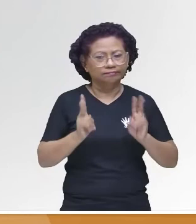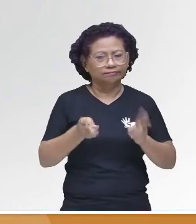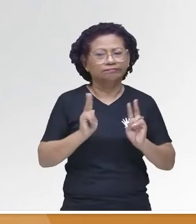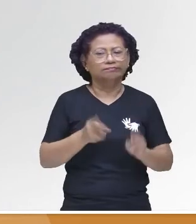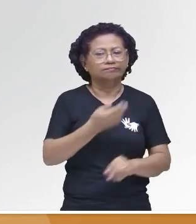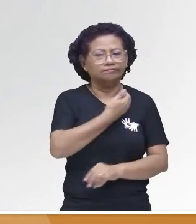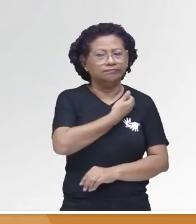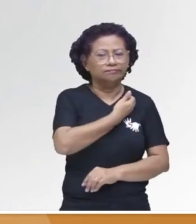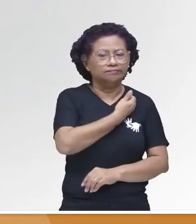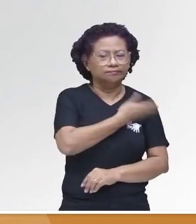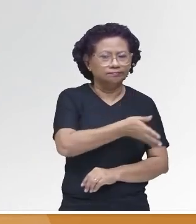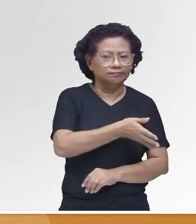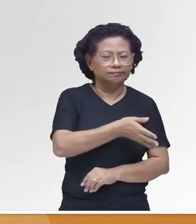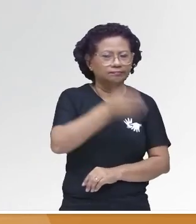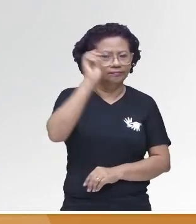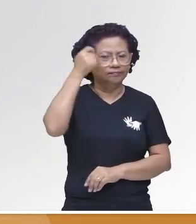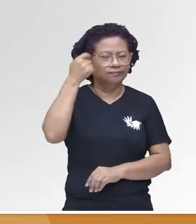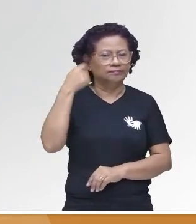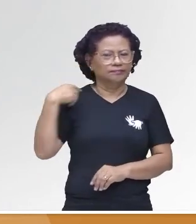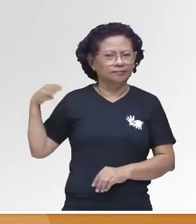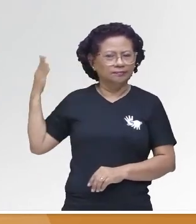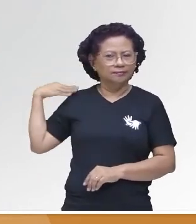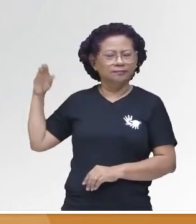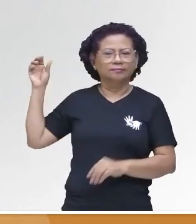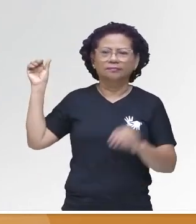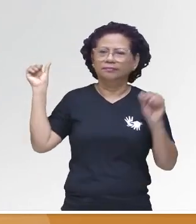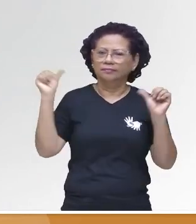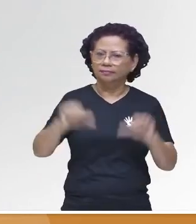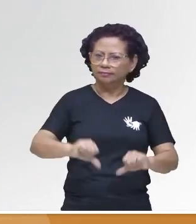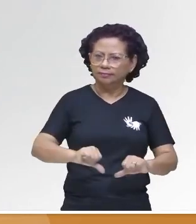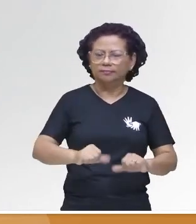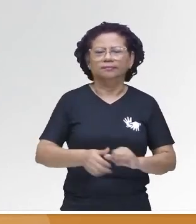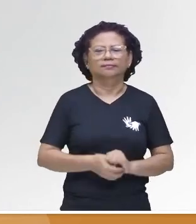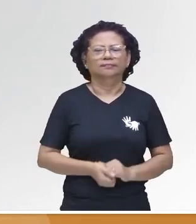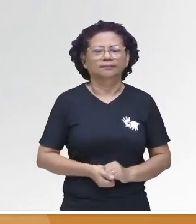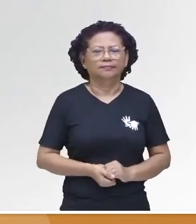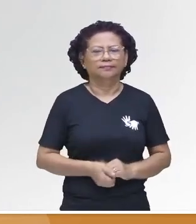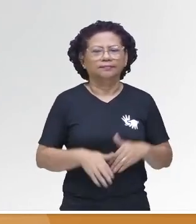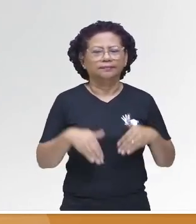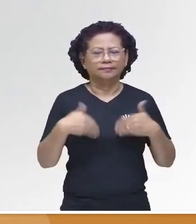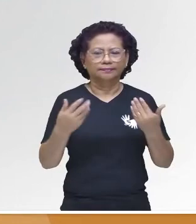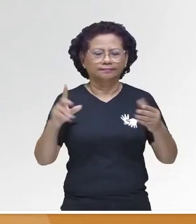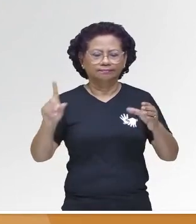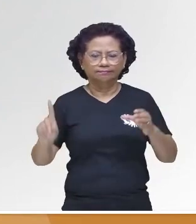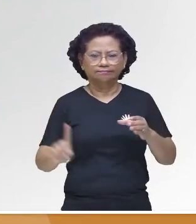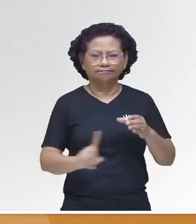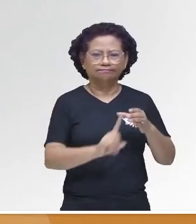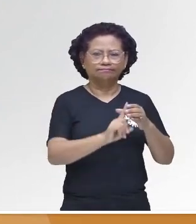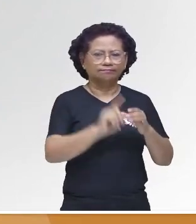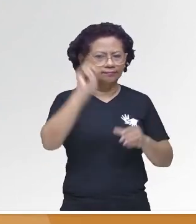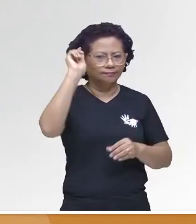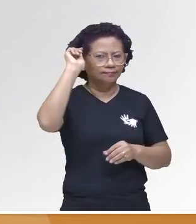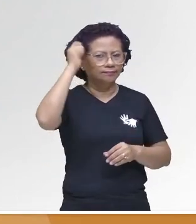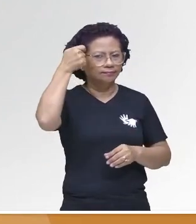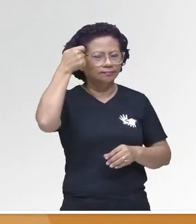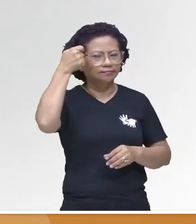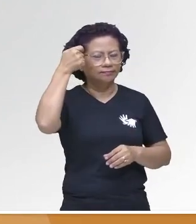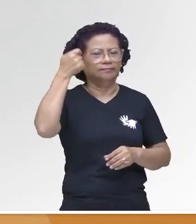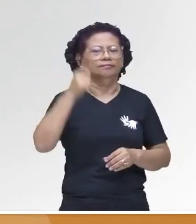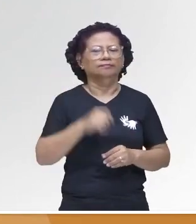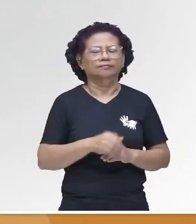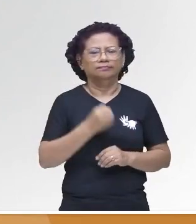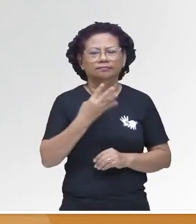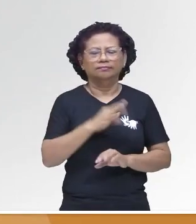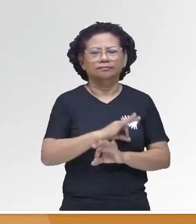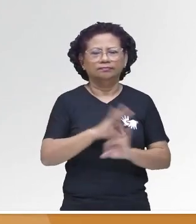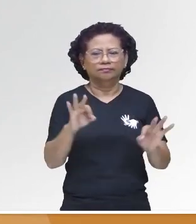período era muito pior, tá? Então, senhores, a participação dos negros nessa luta foi muito grande. Vamos